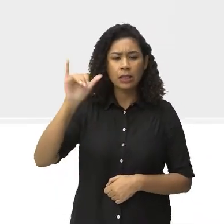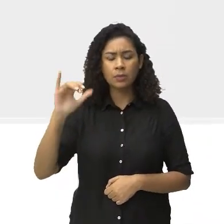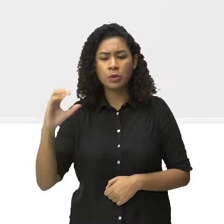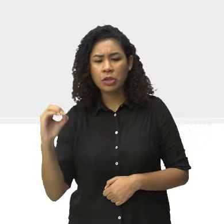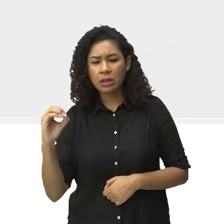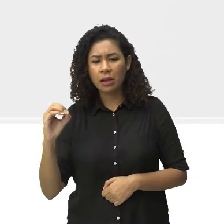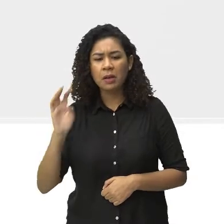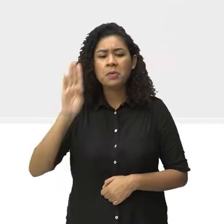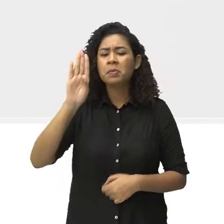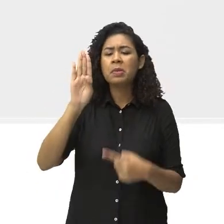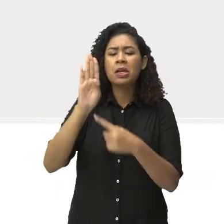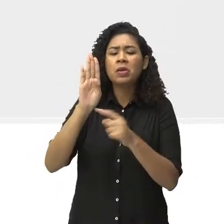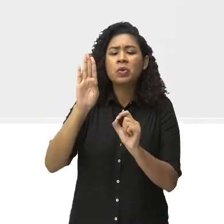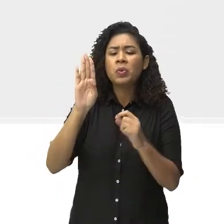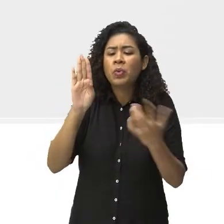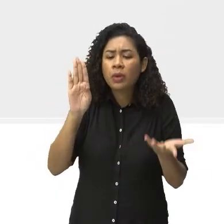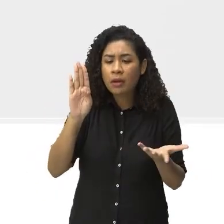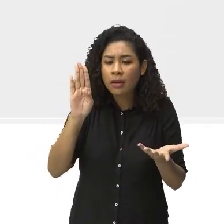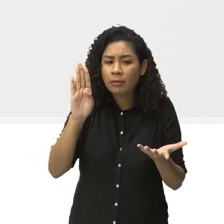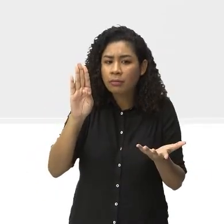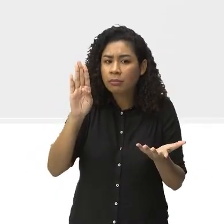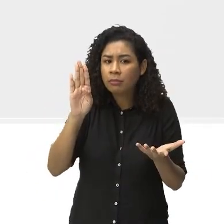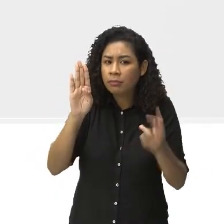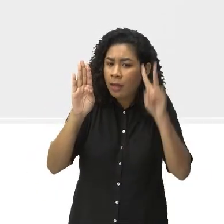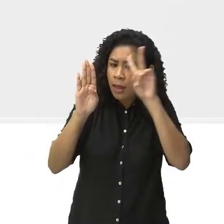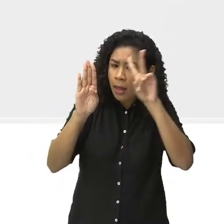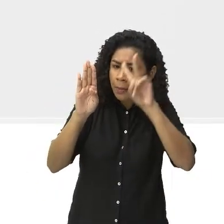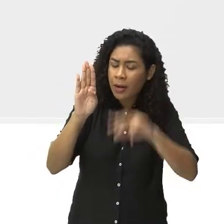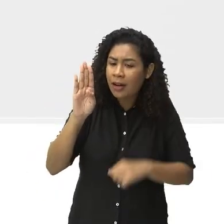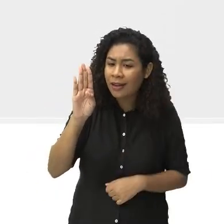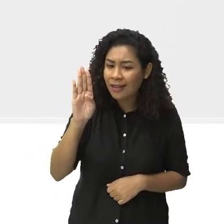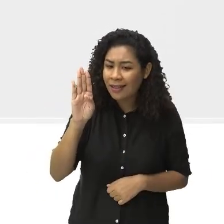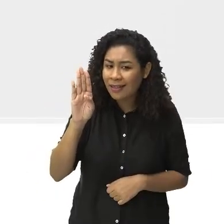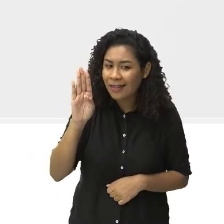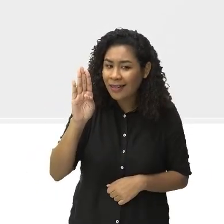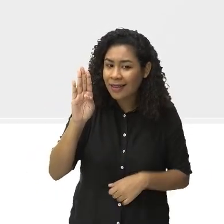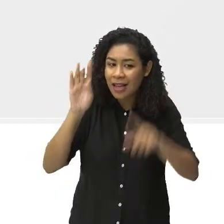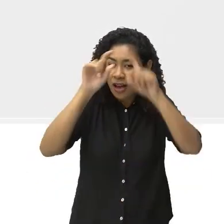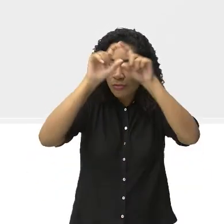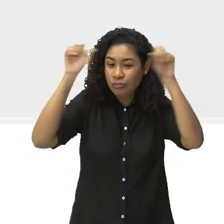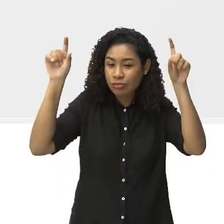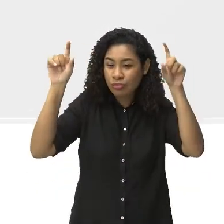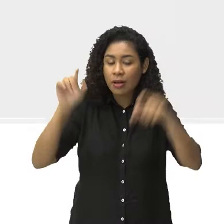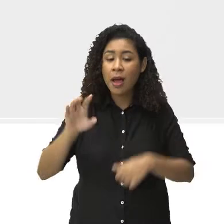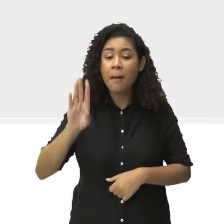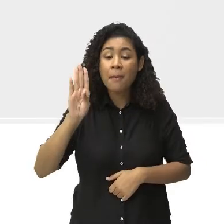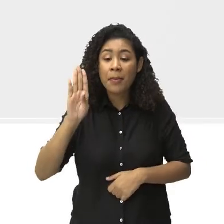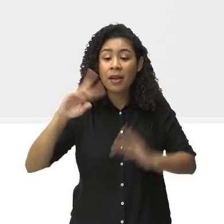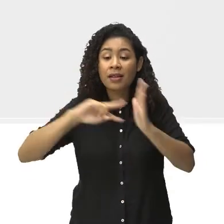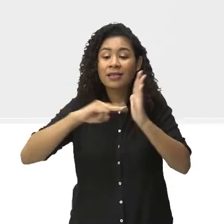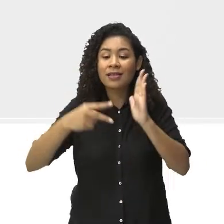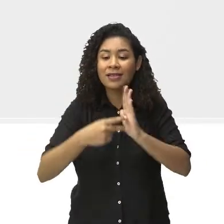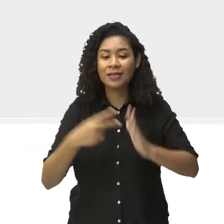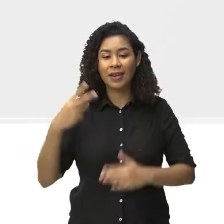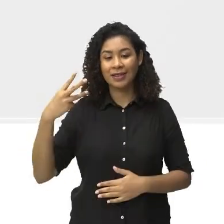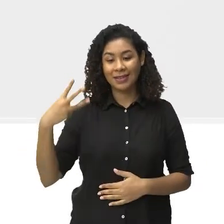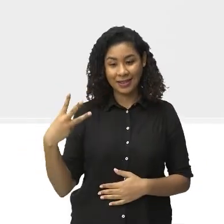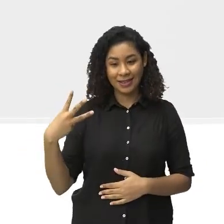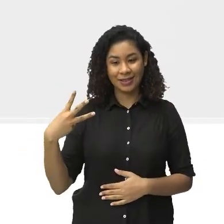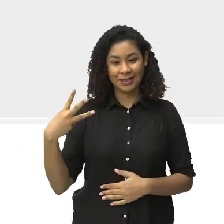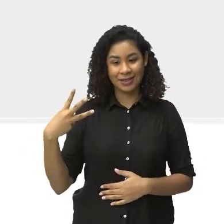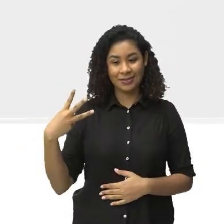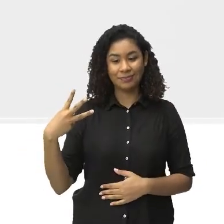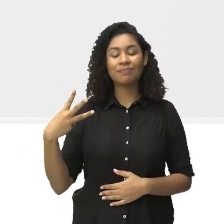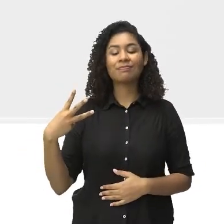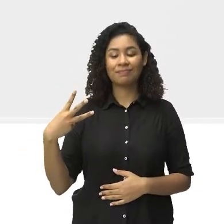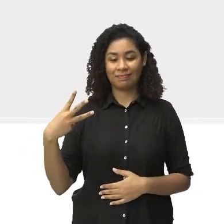B? B é o coeficiente B da minha equação que foi dada. Aqui no caso aqui é 3, ó. Tá? Esse valor aqui,